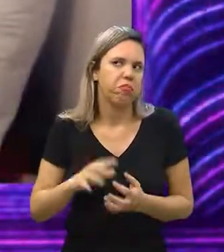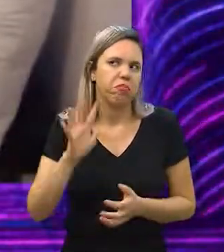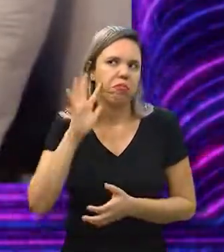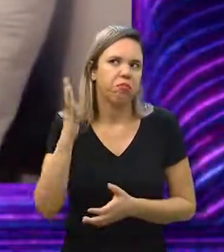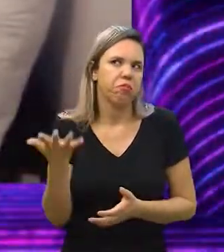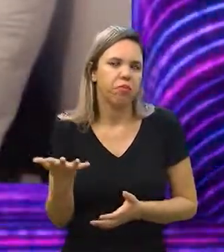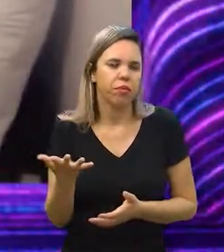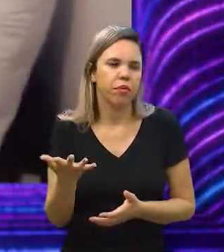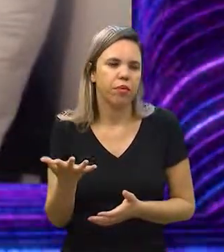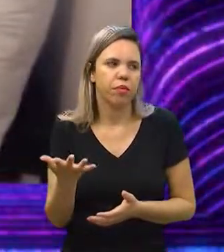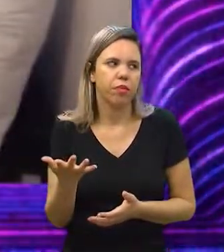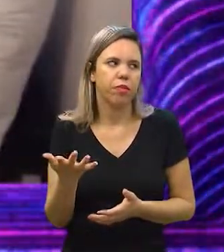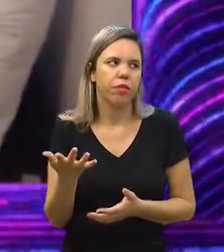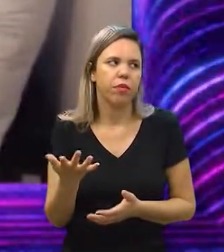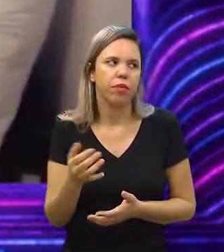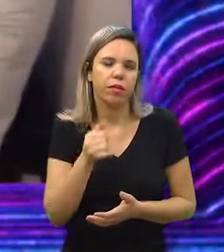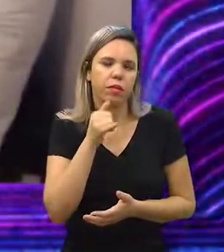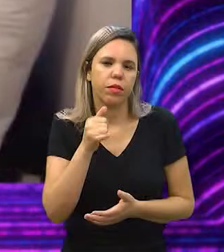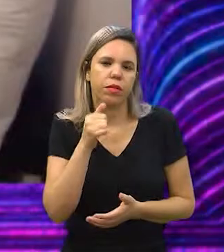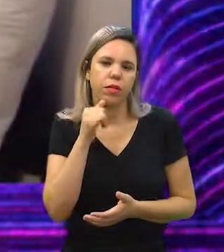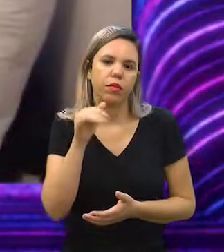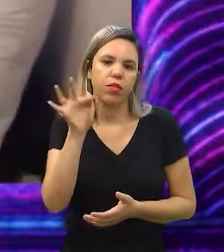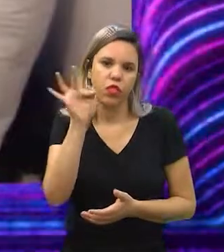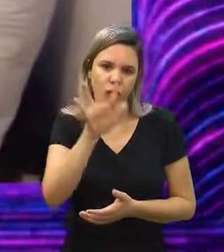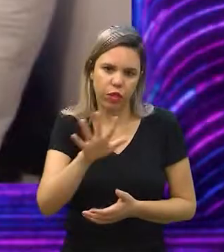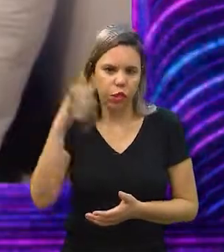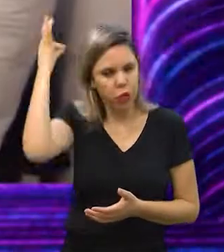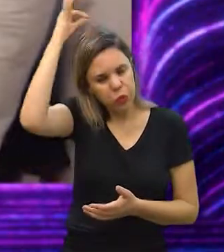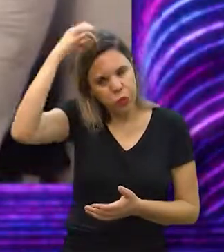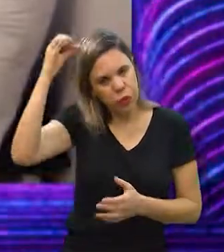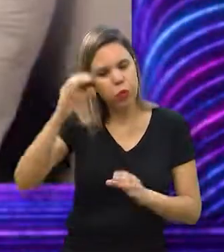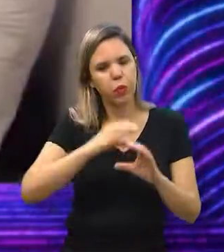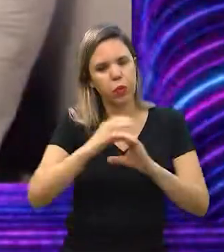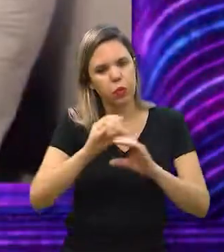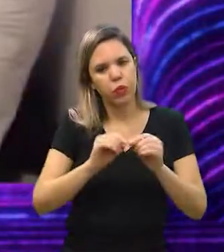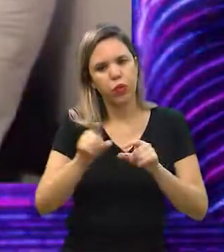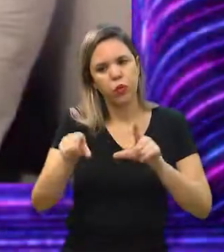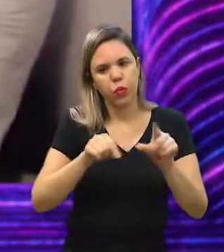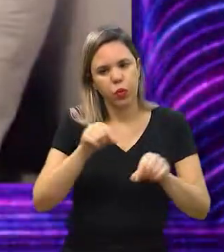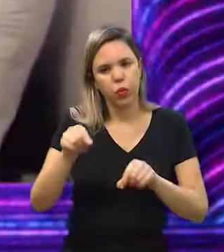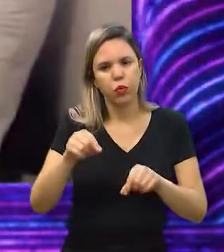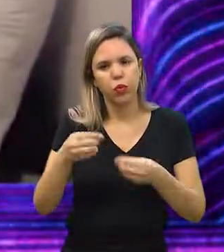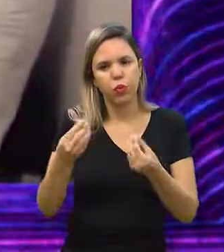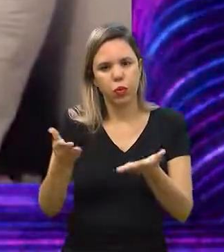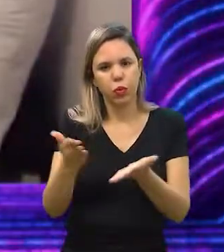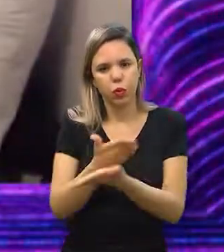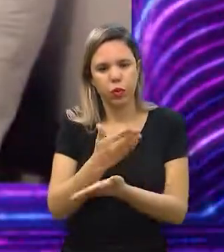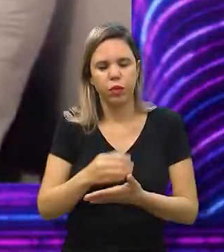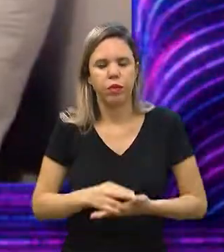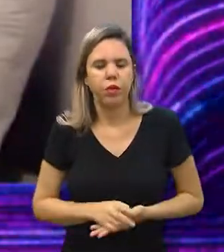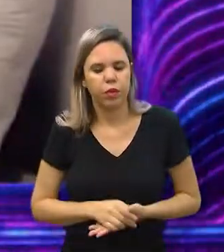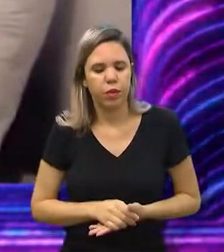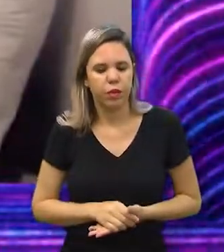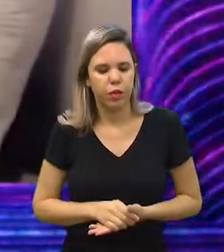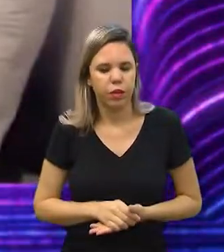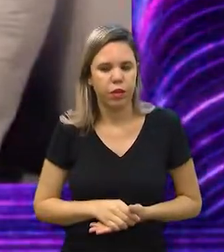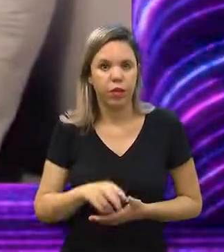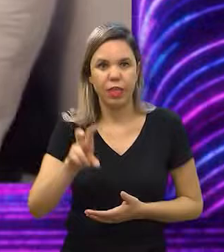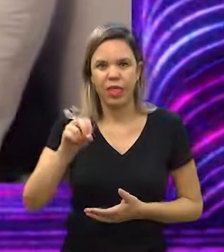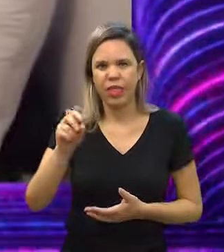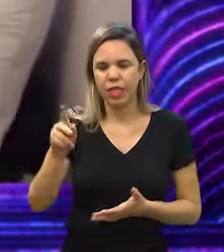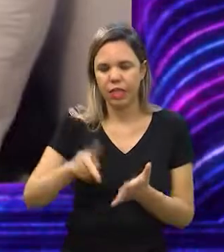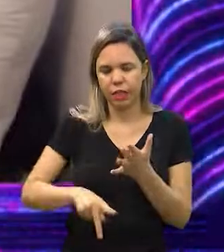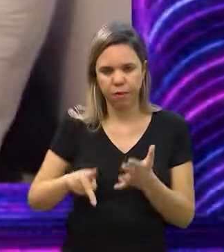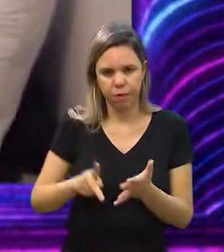foi por acaso. A Universidade Federal do Espírito Santo tinha feito um concurso e precisava de que eu mandasse um livro, né? Só que era de